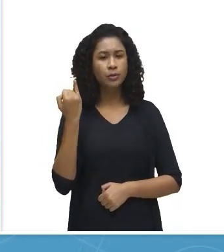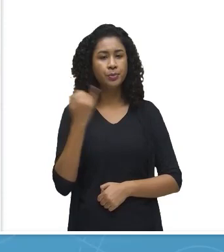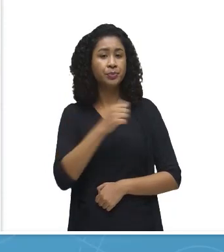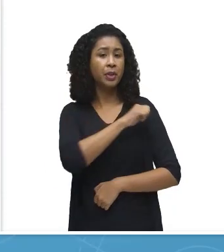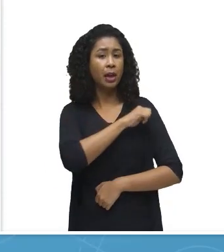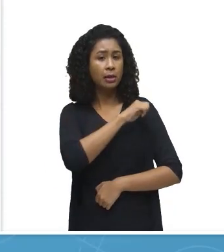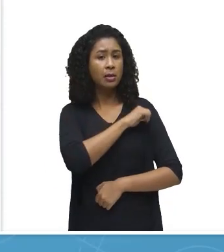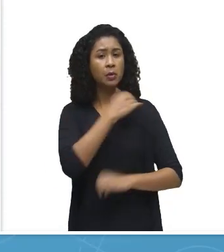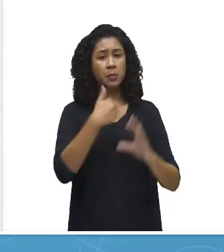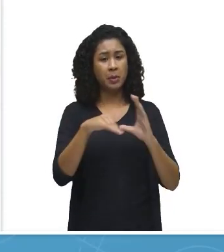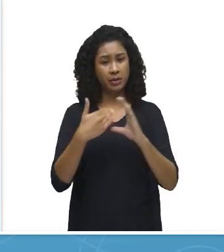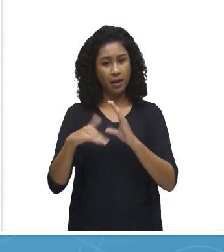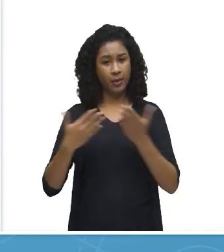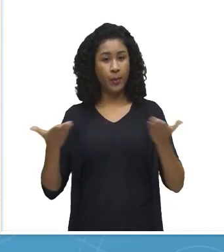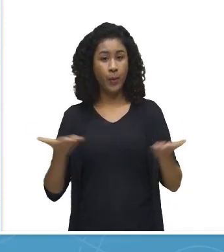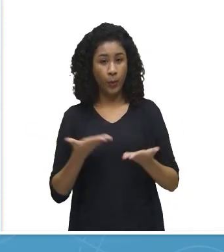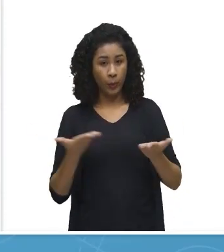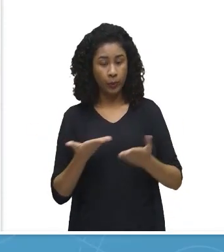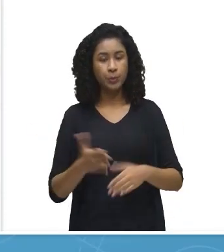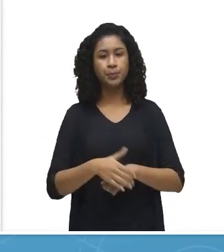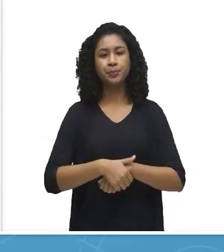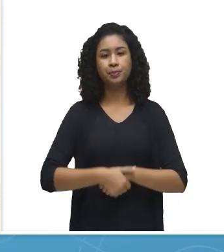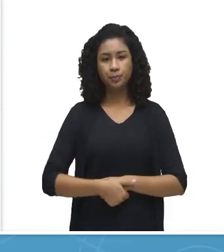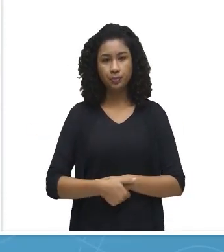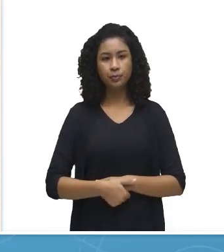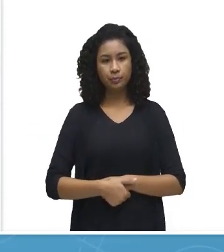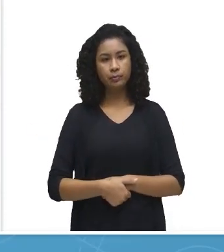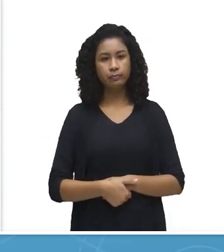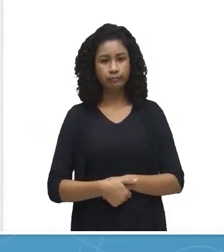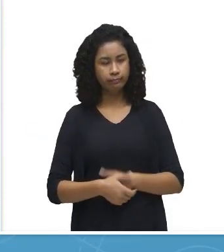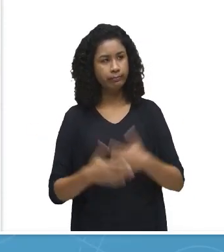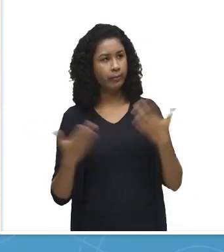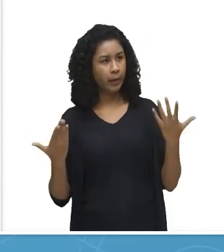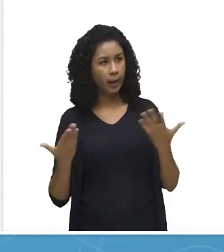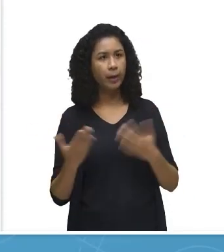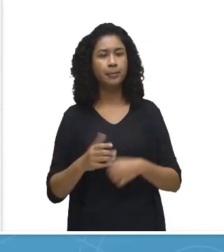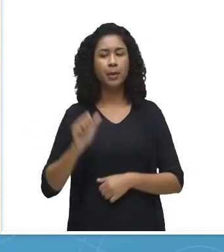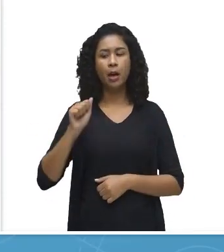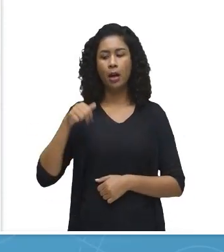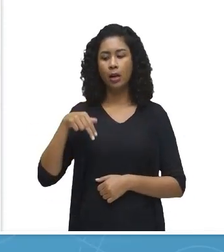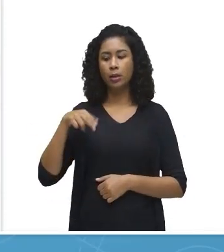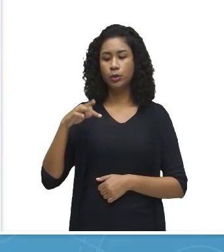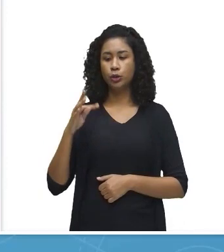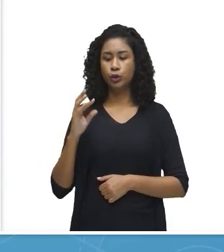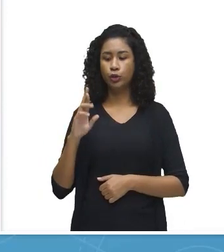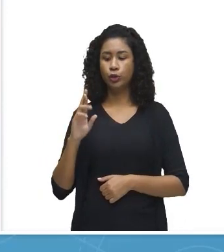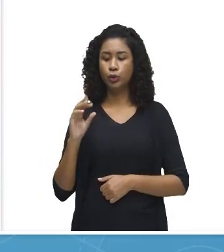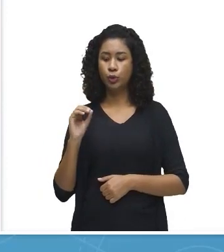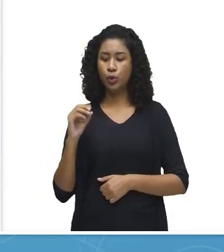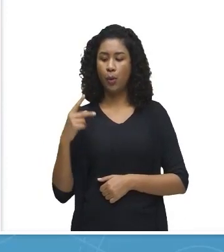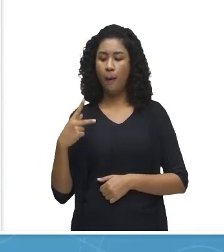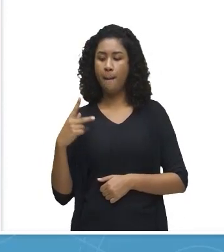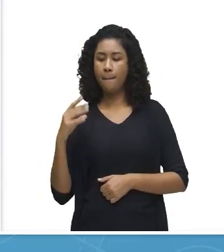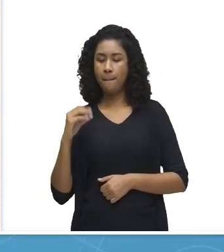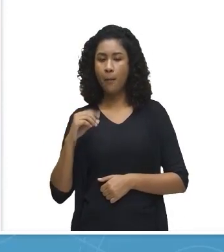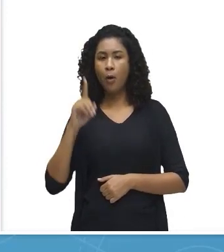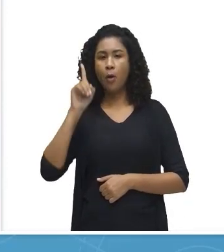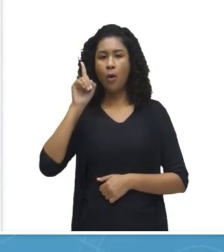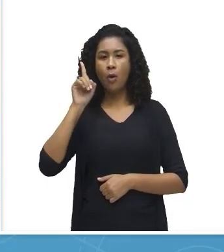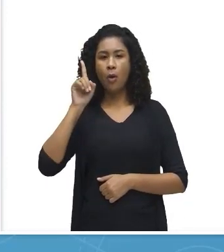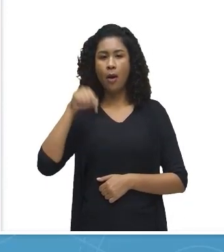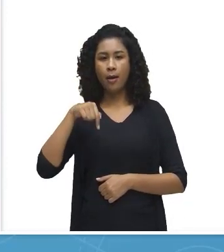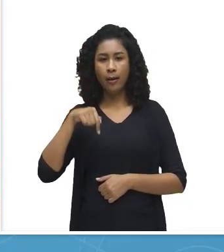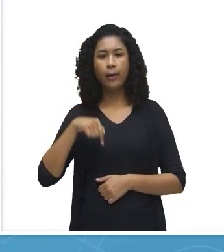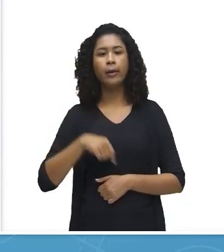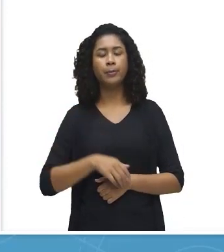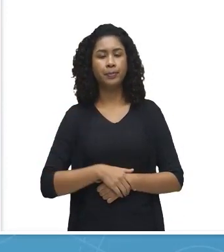né? O ser humano, o antropocentrismo é o quê? É quando você coloca o ser humano como